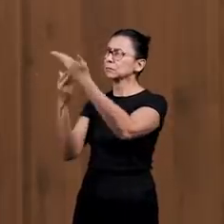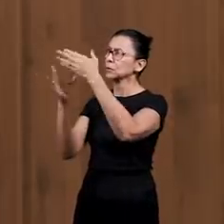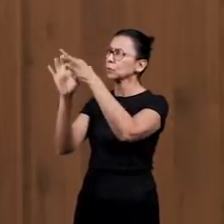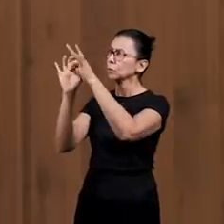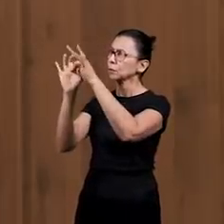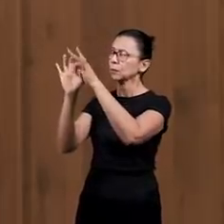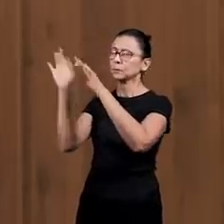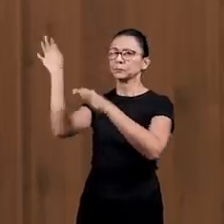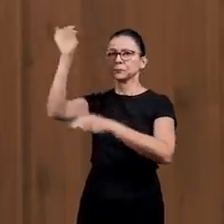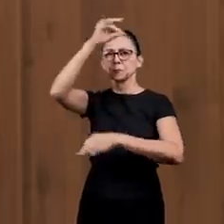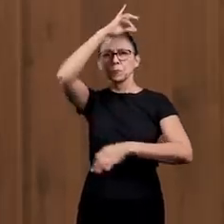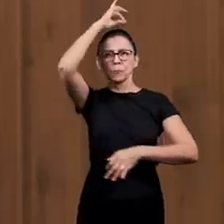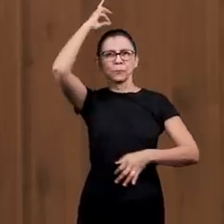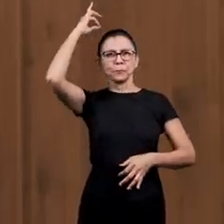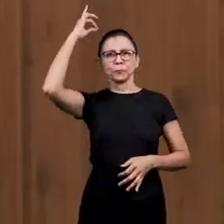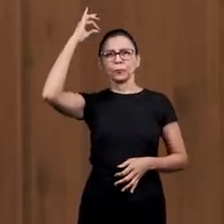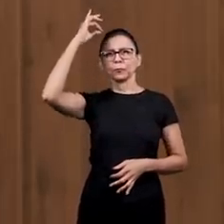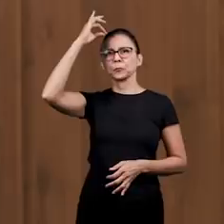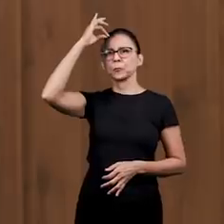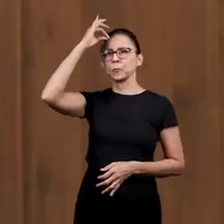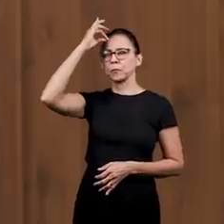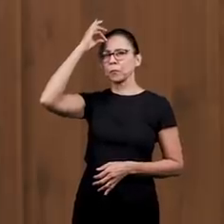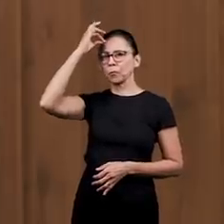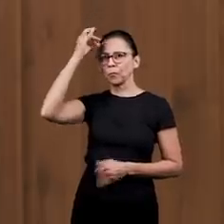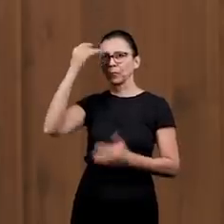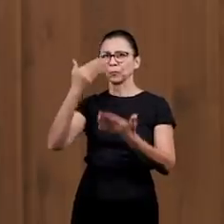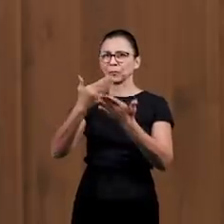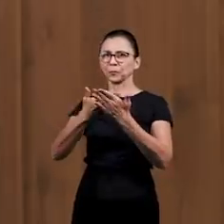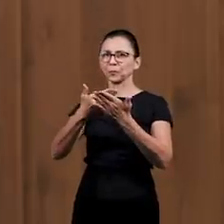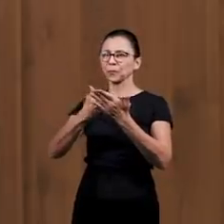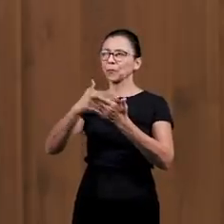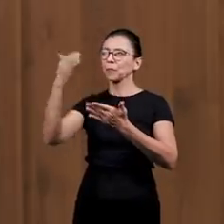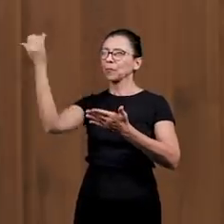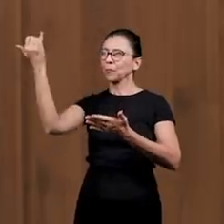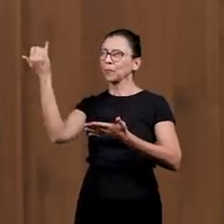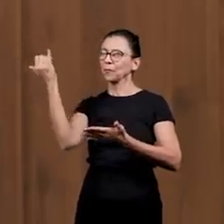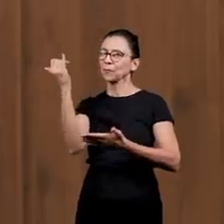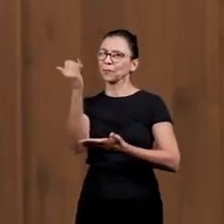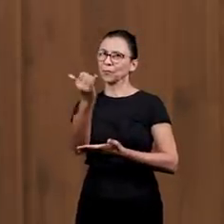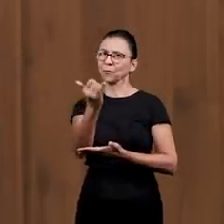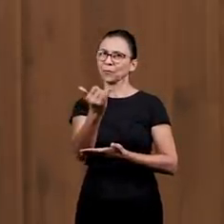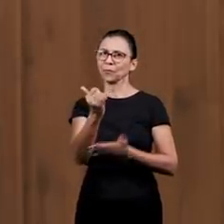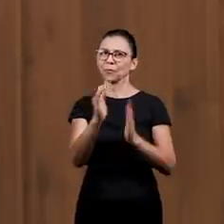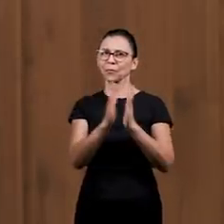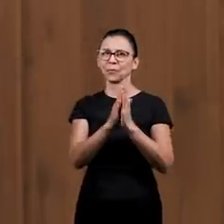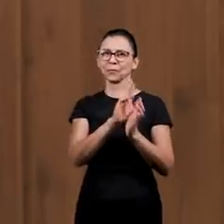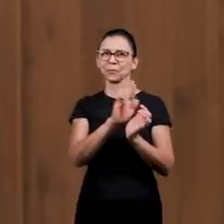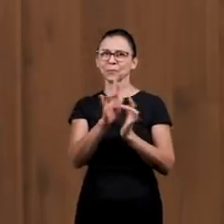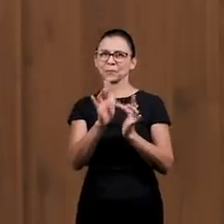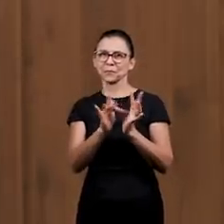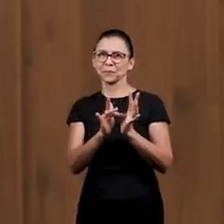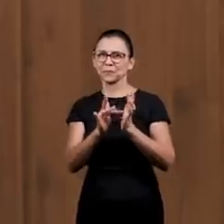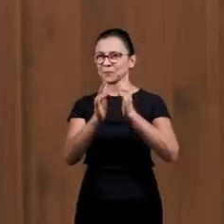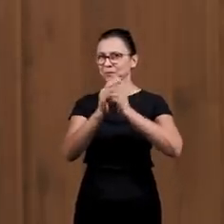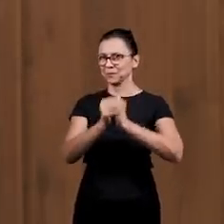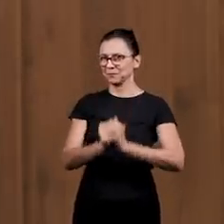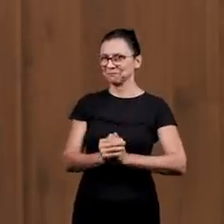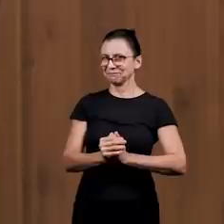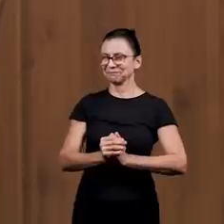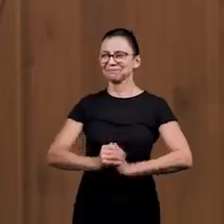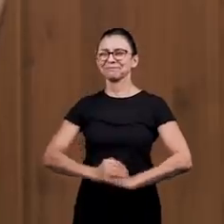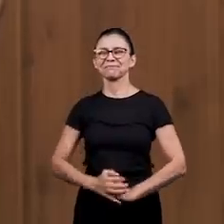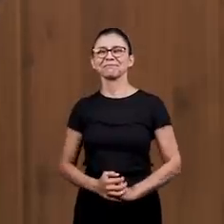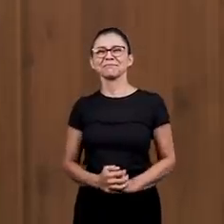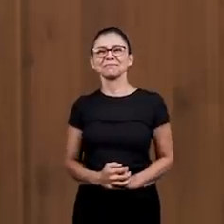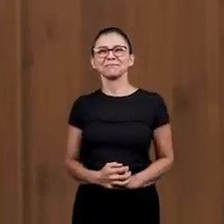Santo Espírito. Fala conosco por meio desta aula, oramos em nome de Jesus. Amém.